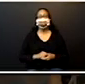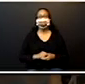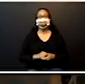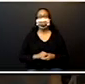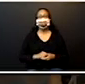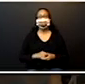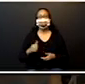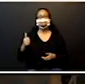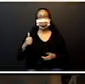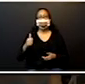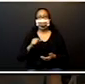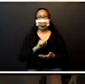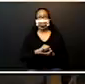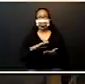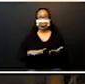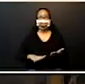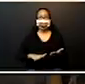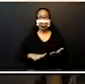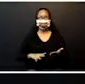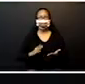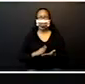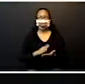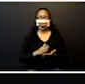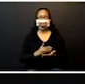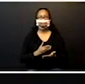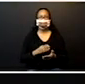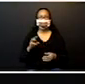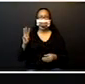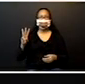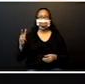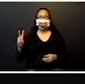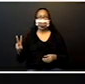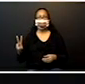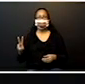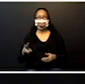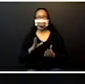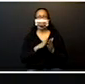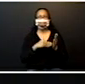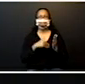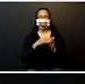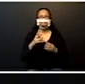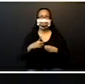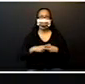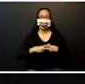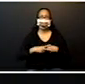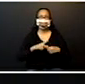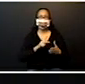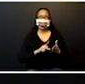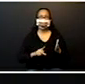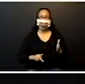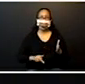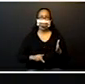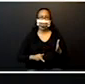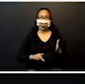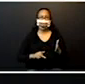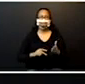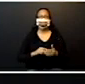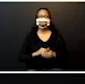Primeiro exercício da página 32. Pinte os verbos deste poema de Ascenso